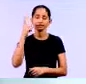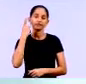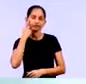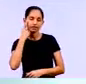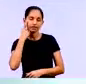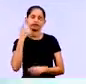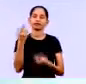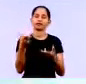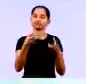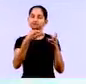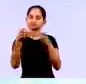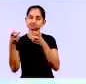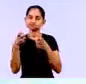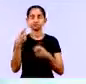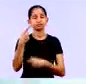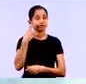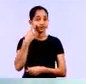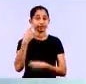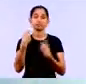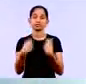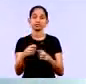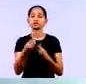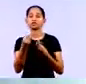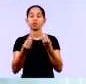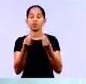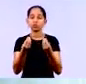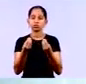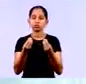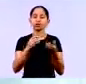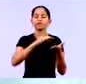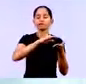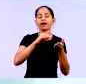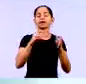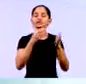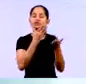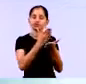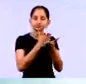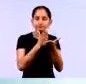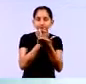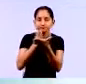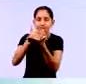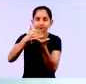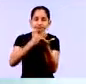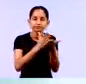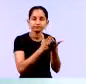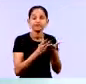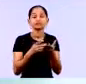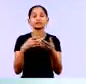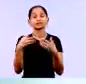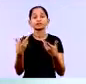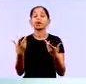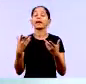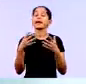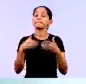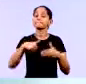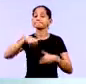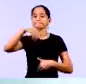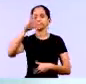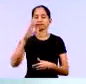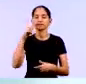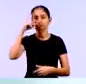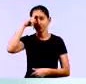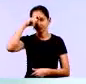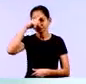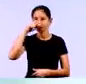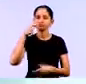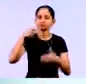o critério conforme a organização e vai ratear aos produtos. Ele é um pouco mais complexo, é mais difícil,